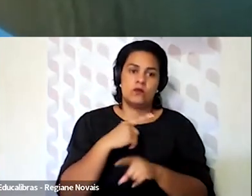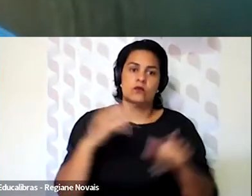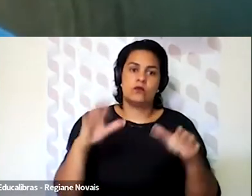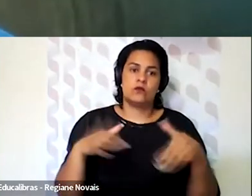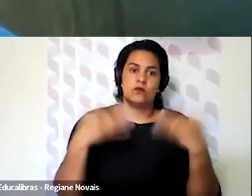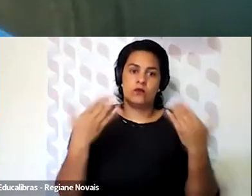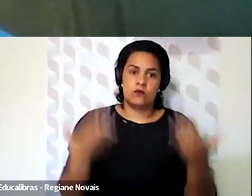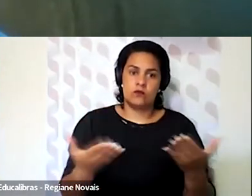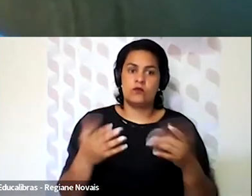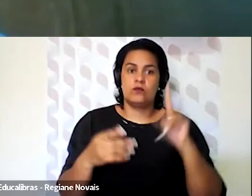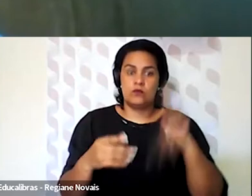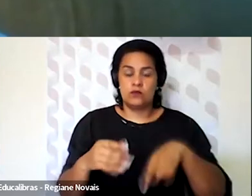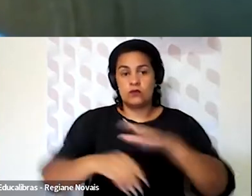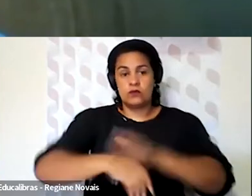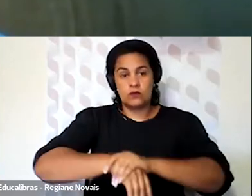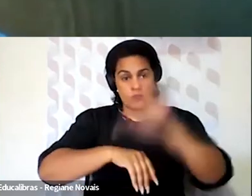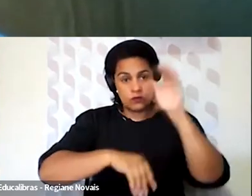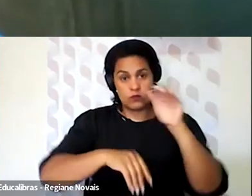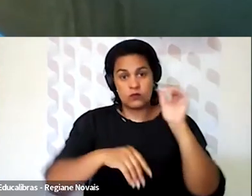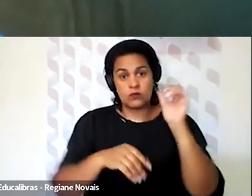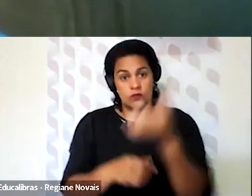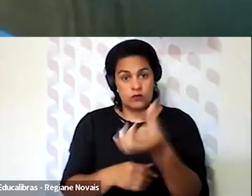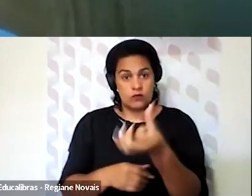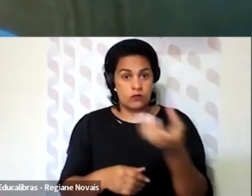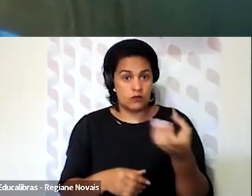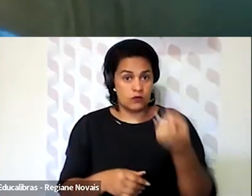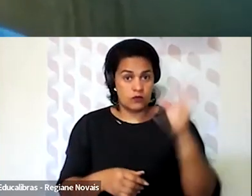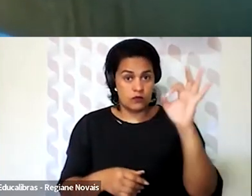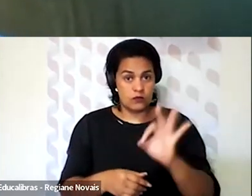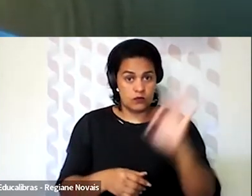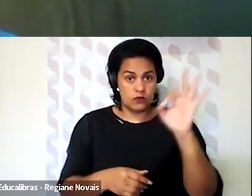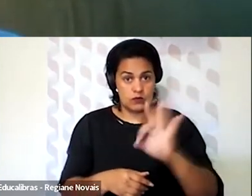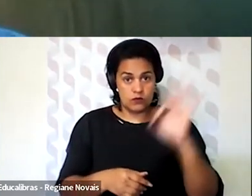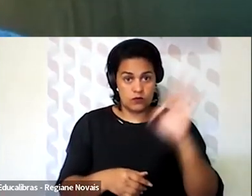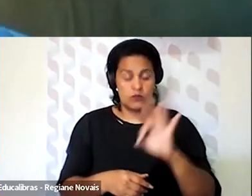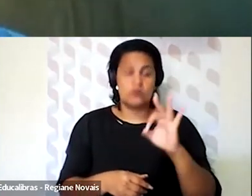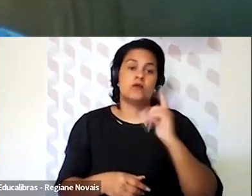de 60%, né? Ou cerca de 60%, né? 59% para ser mais exato,